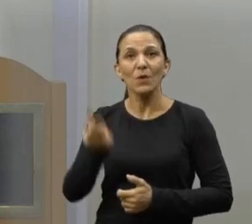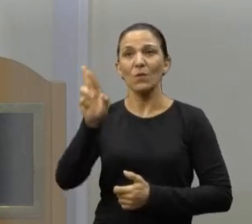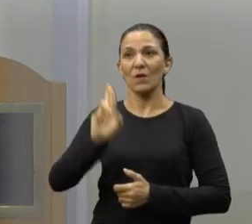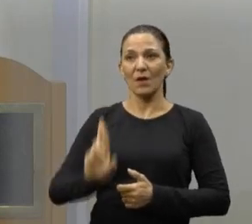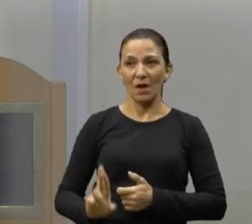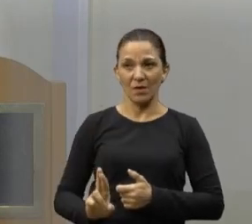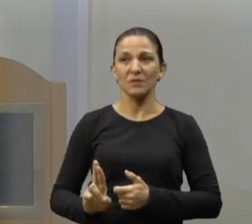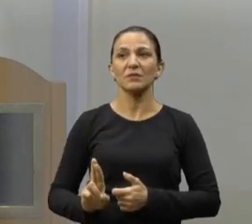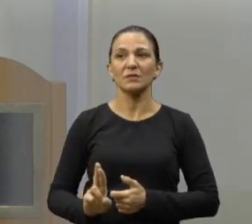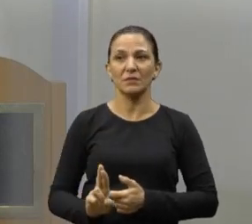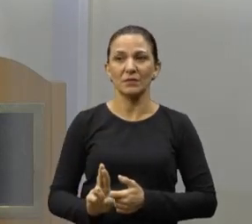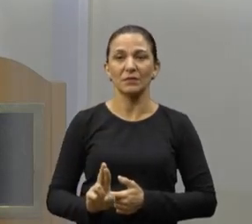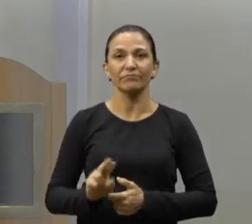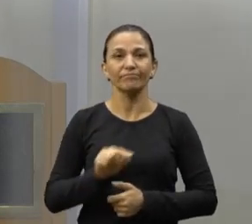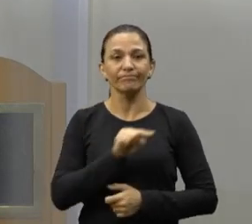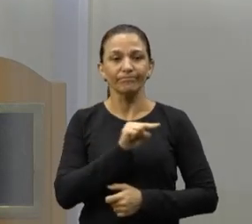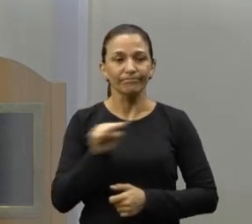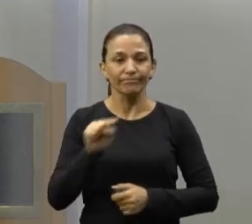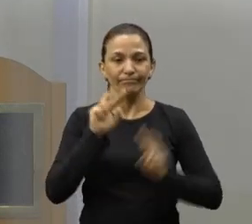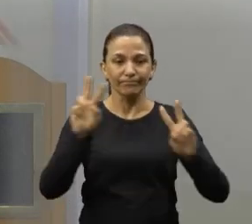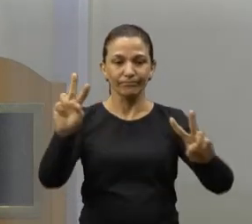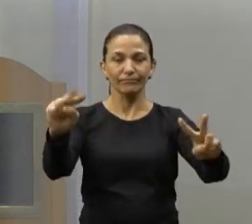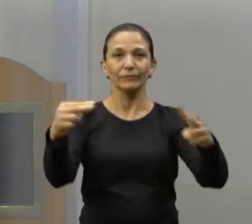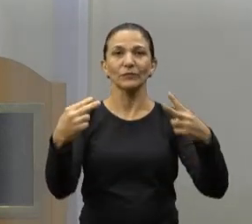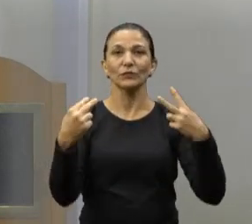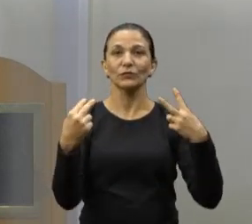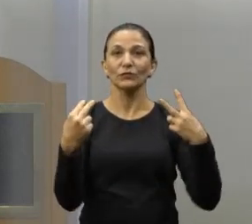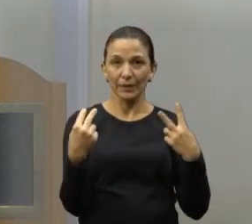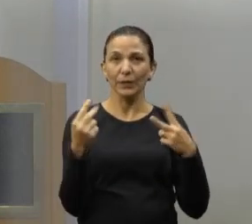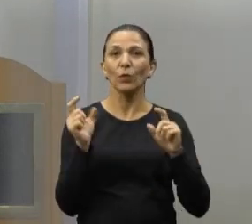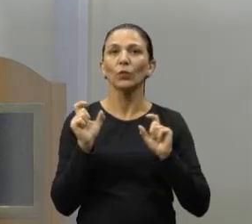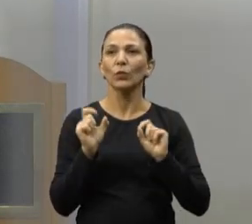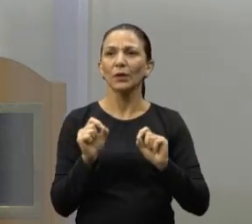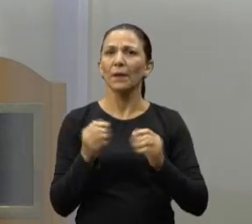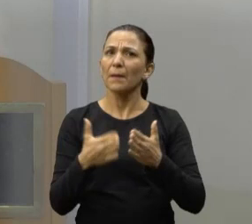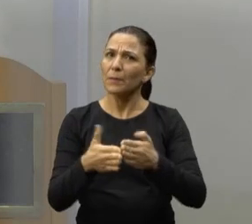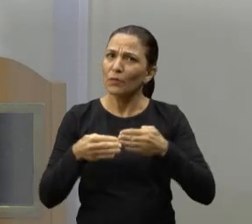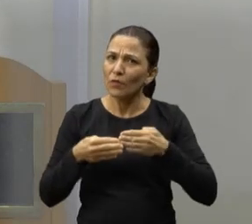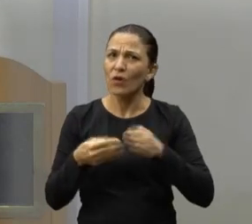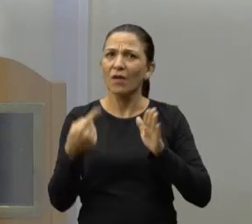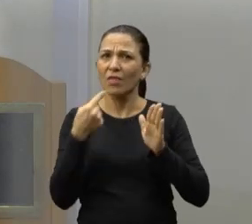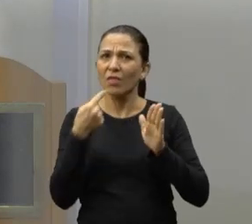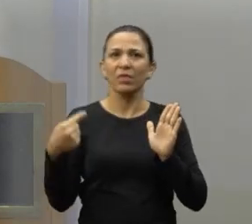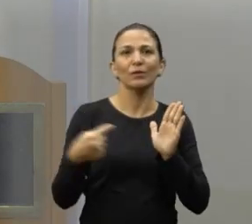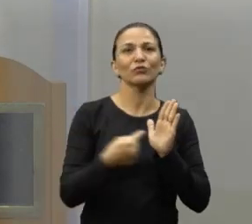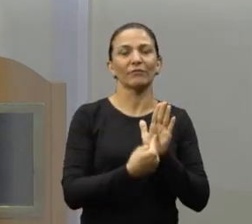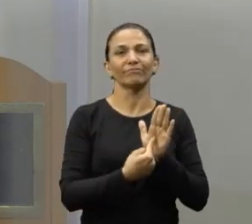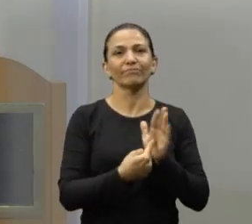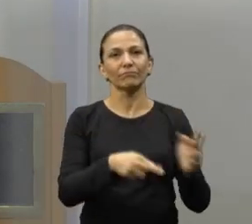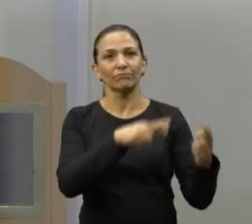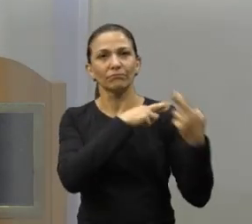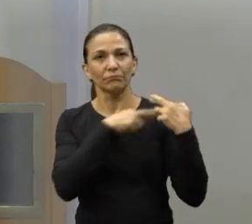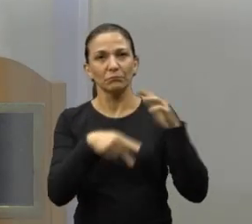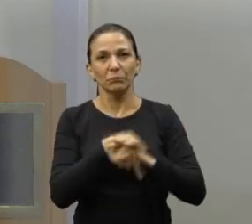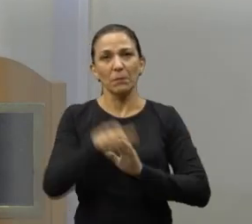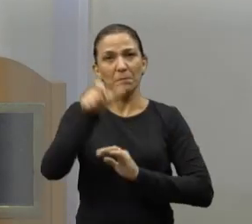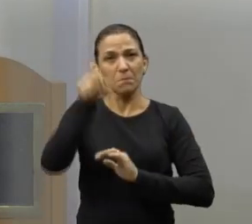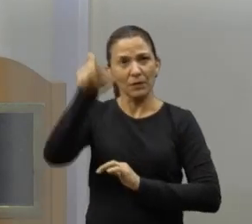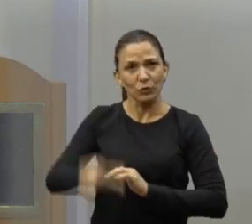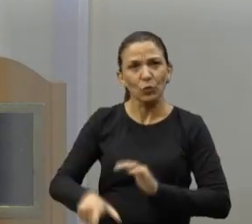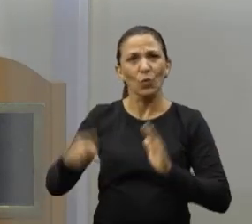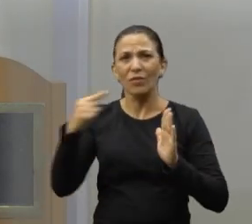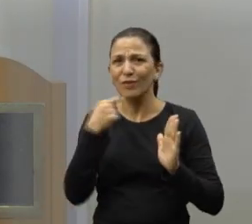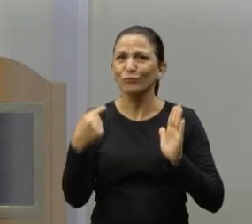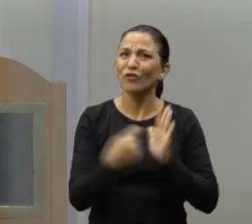E fica aqui para quem tá nos assistindo de casa por favor denuncie é dever do cidadão denunciar